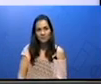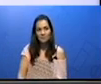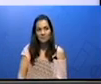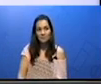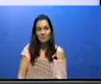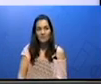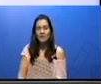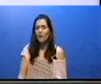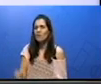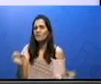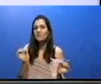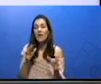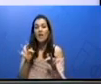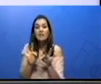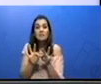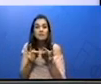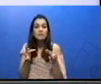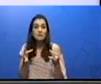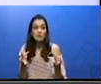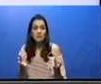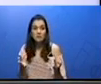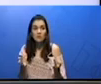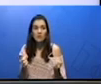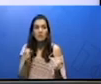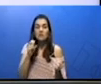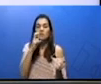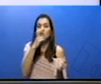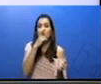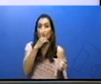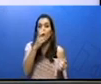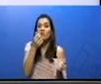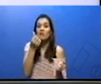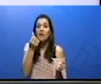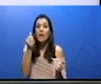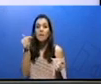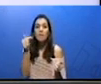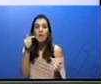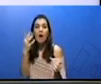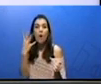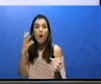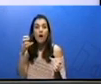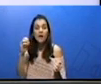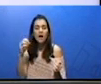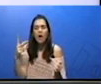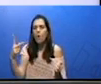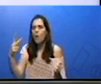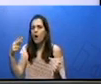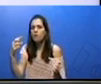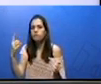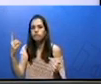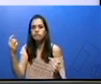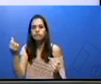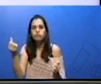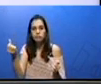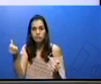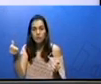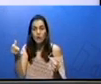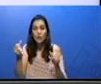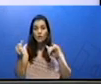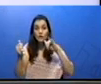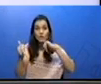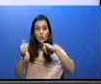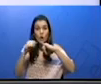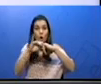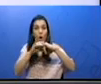grau simples, né? Então 56 menos 40 é igual a 16 gramas de oxigênio no primeiro